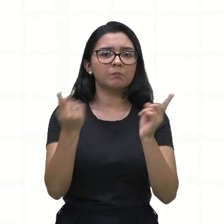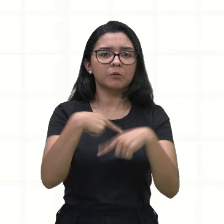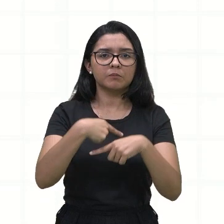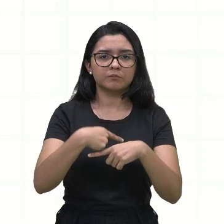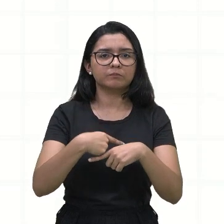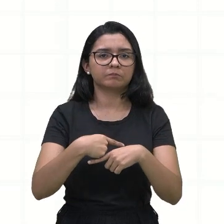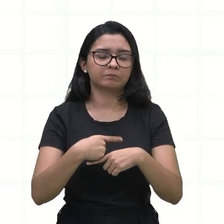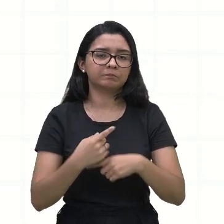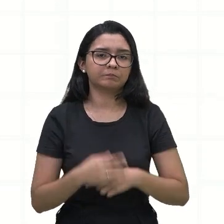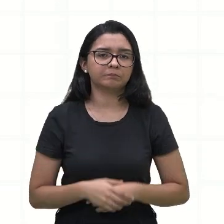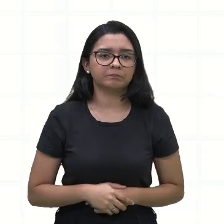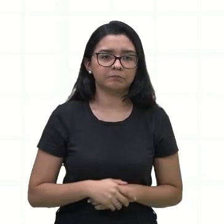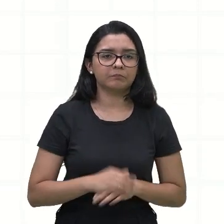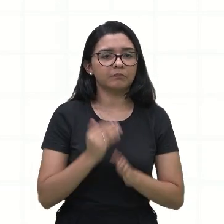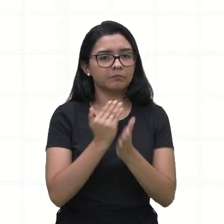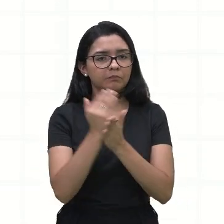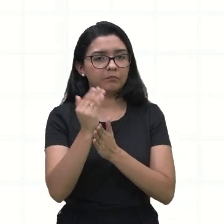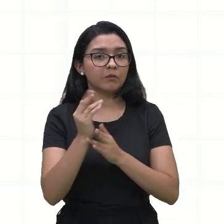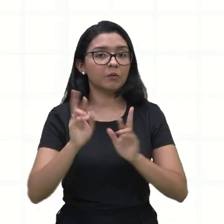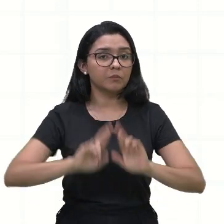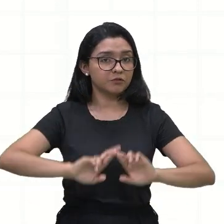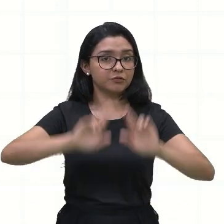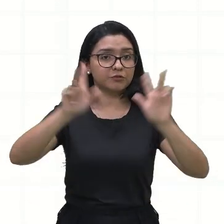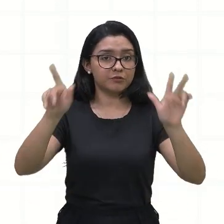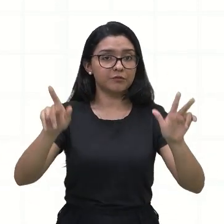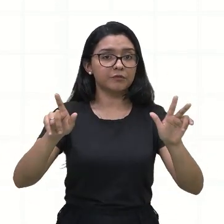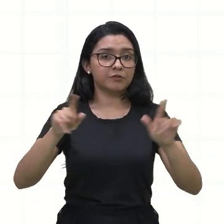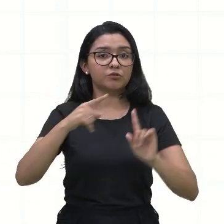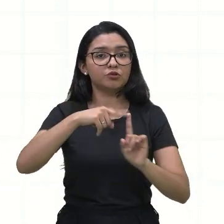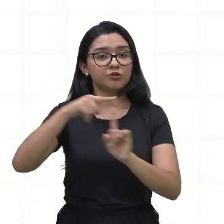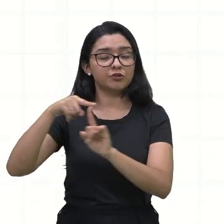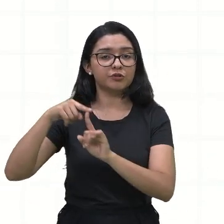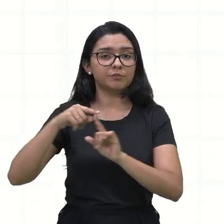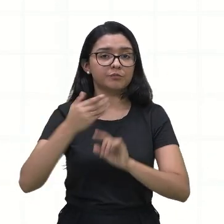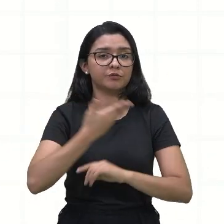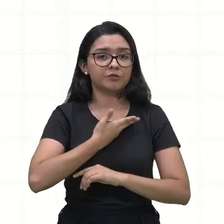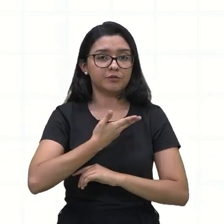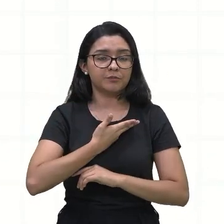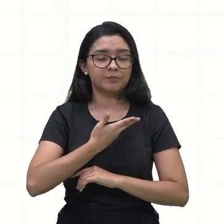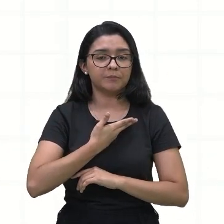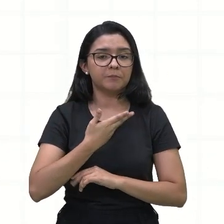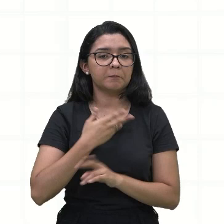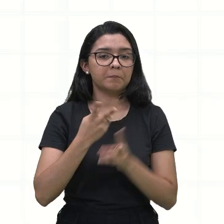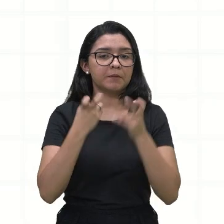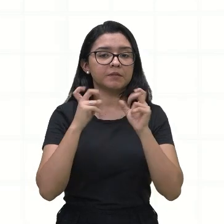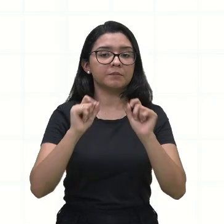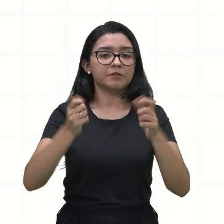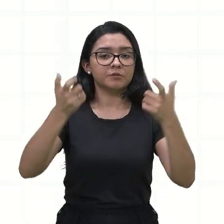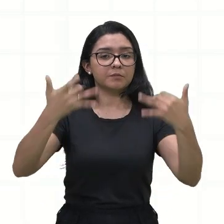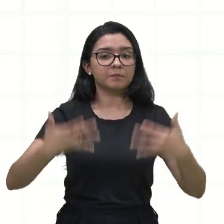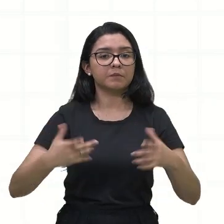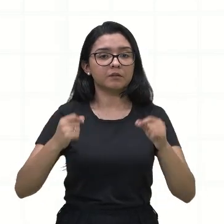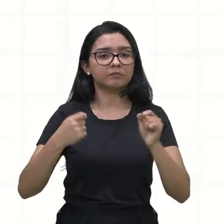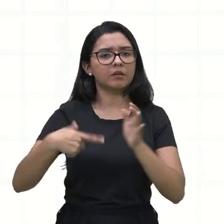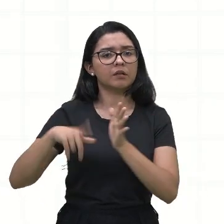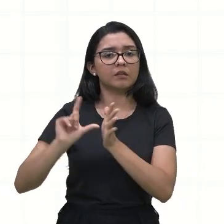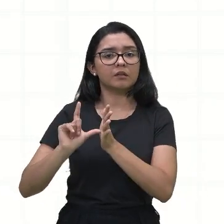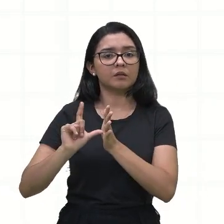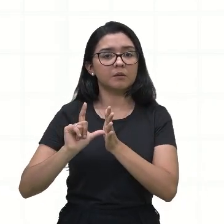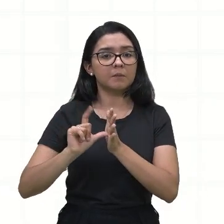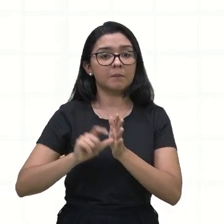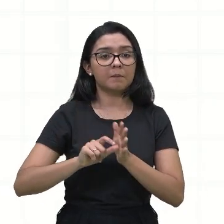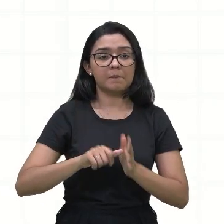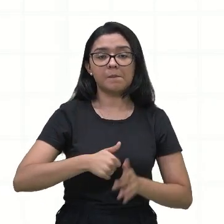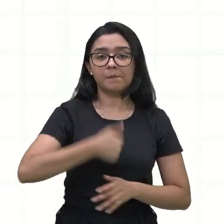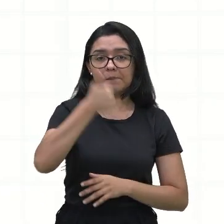afirmação anterior, introduzindo uma diferenciação entre os tipos de amizades. Olha só. Ele fala aqui anteriormente, né, primeiramente